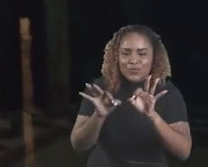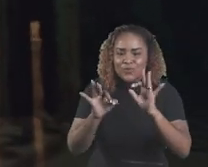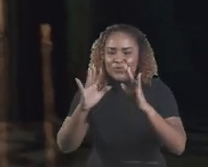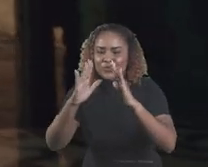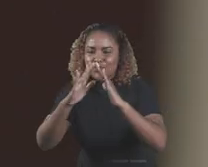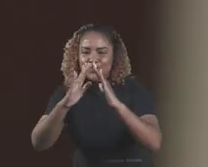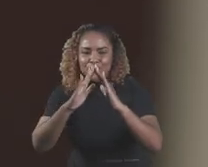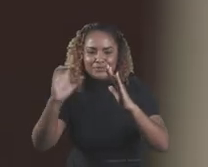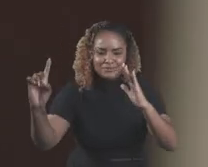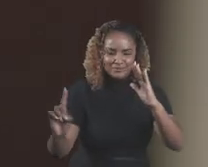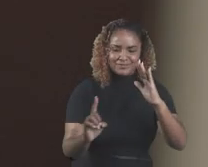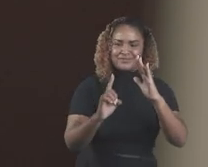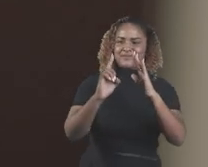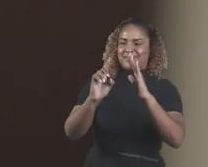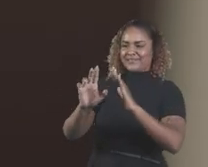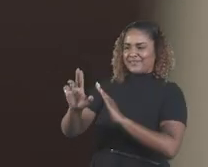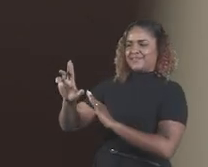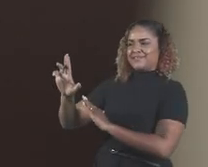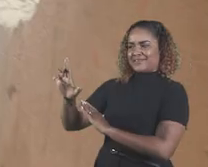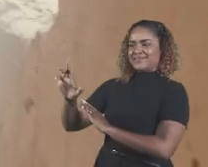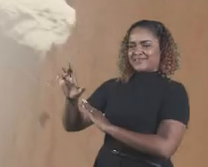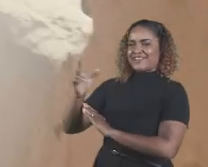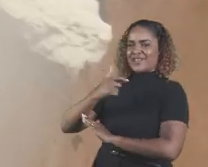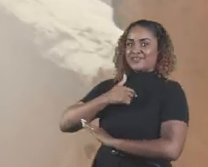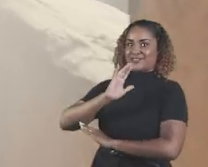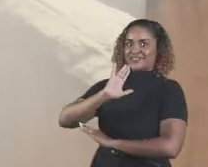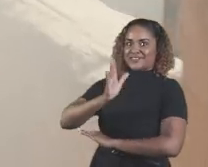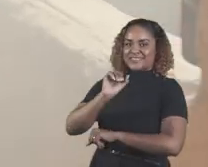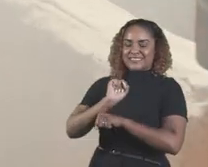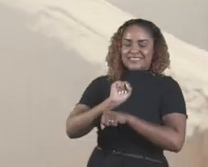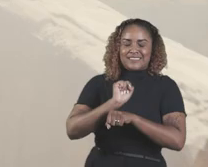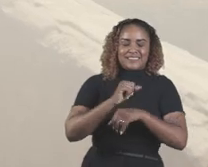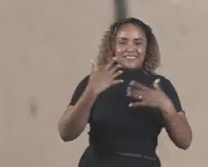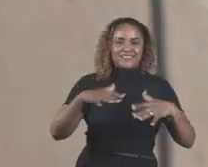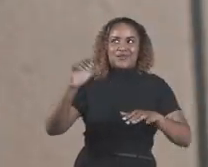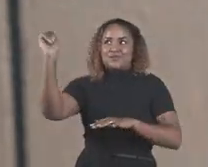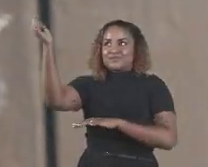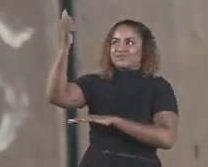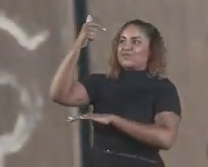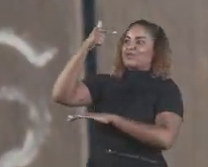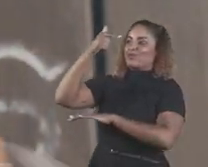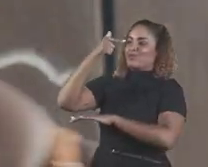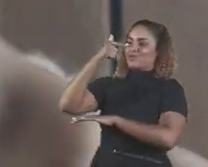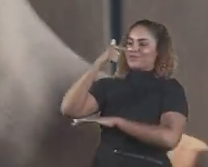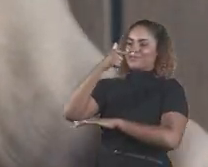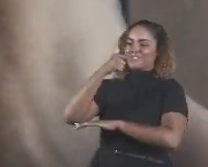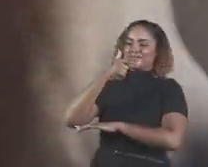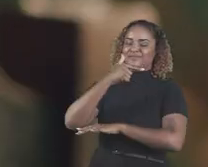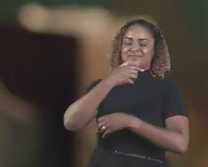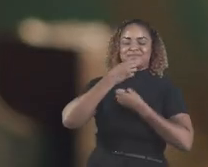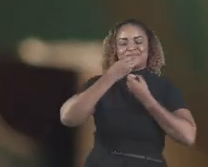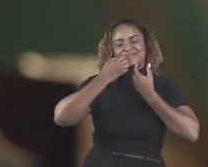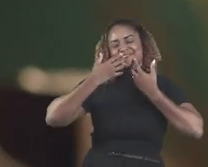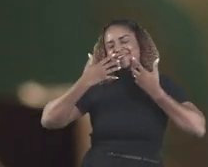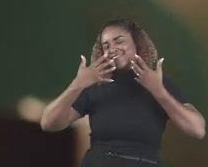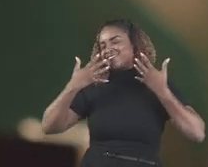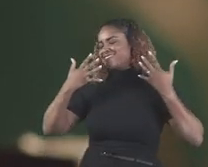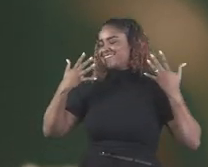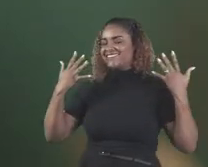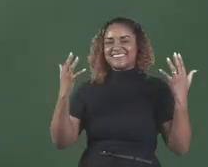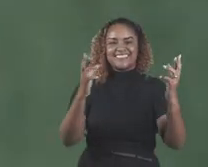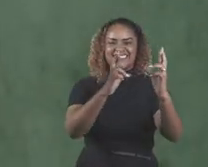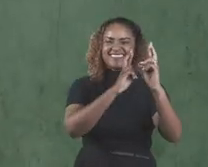Arrumei a casa pra Lula voltar. Abri minha janela para o sol entrar. Bem-vinda